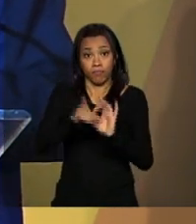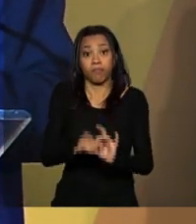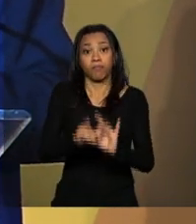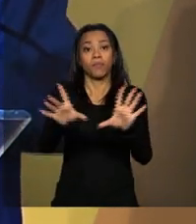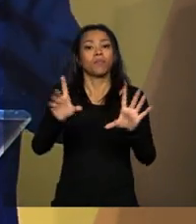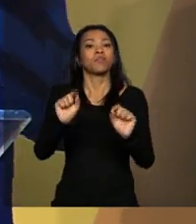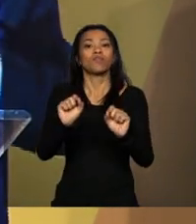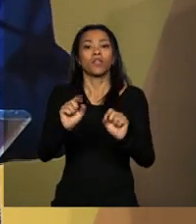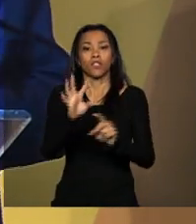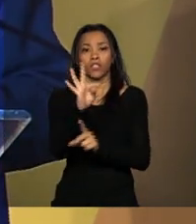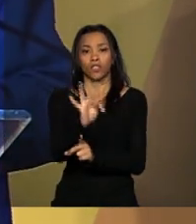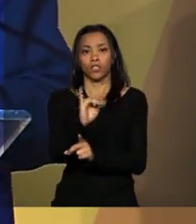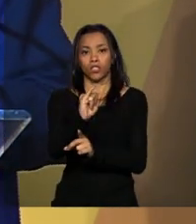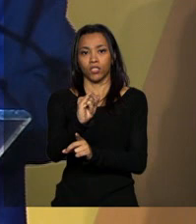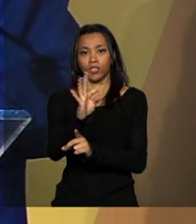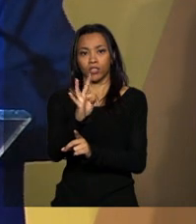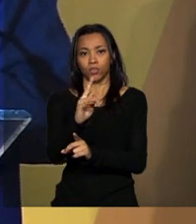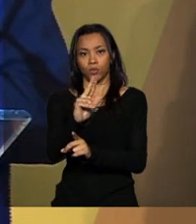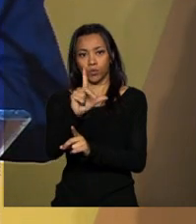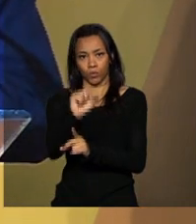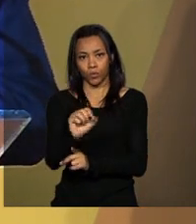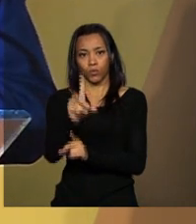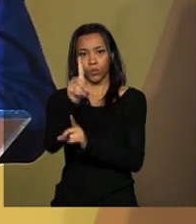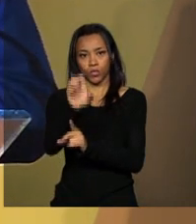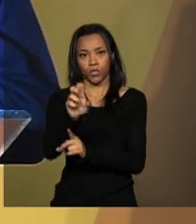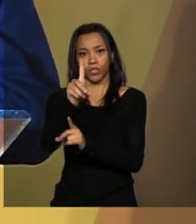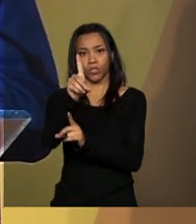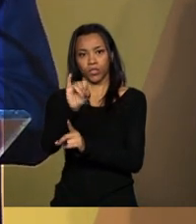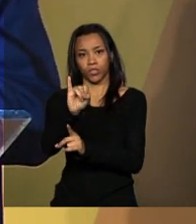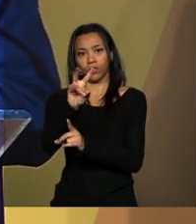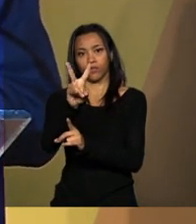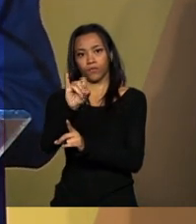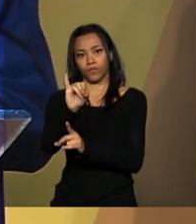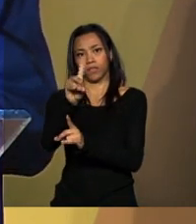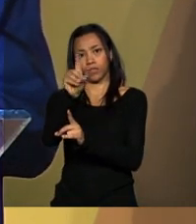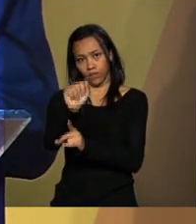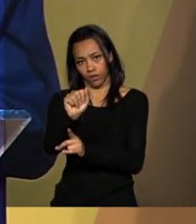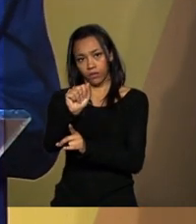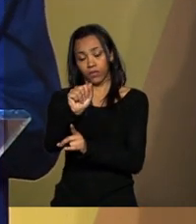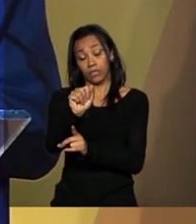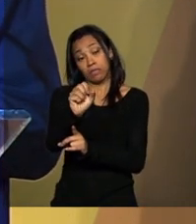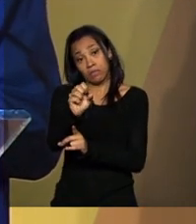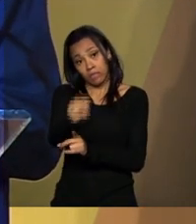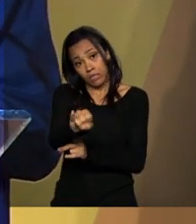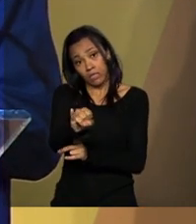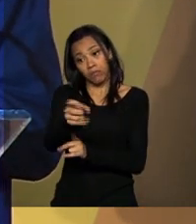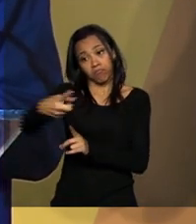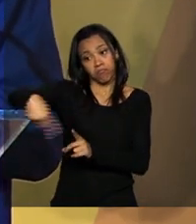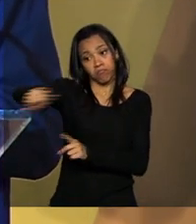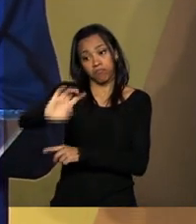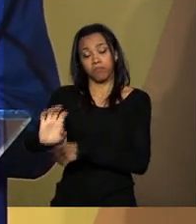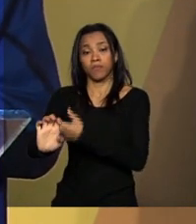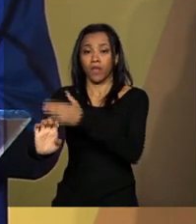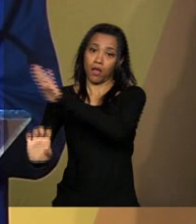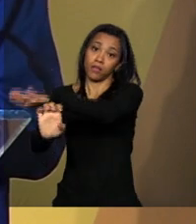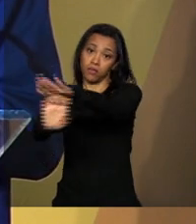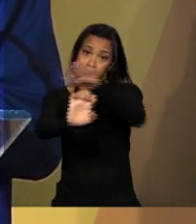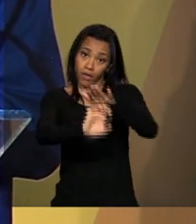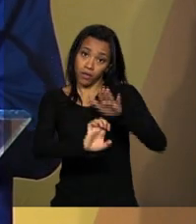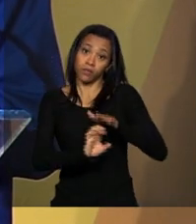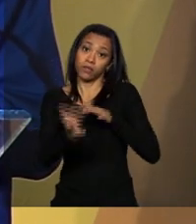dívidas ou se os patrocinadores desse projeto desejam complementar o seu